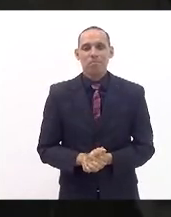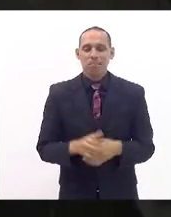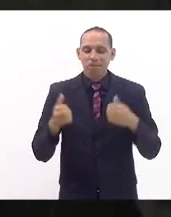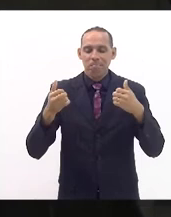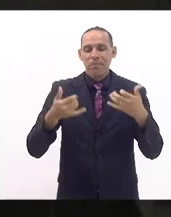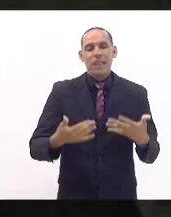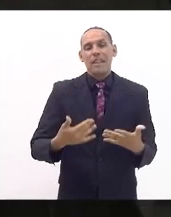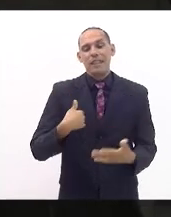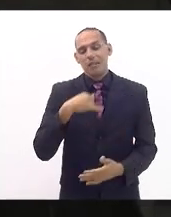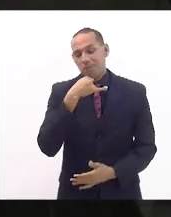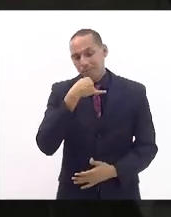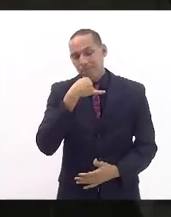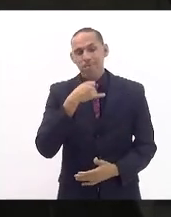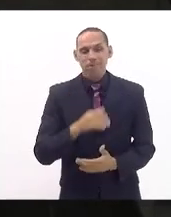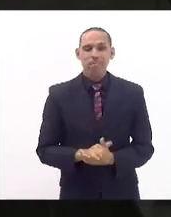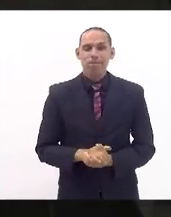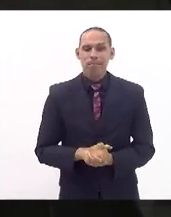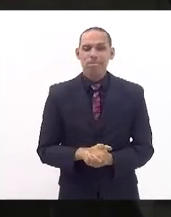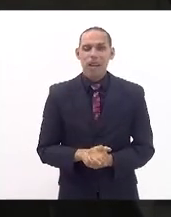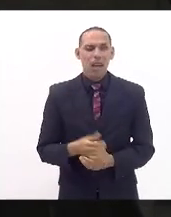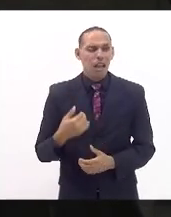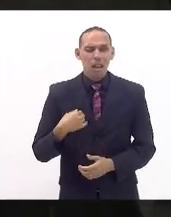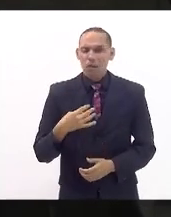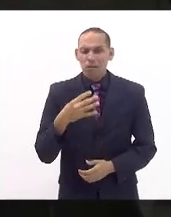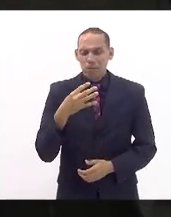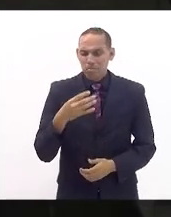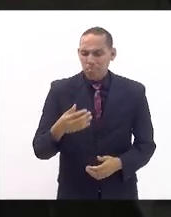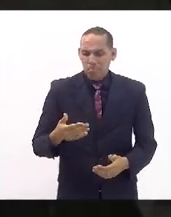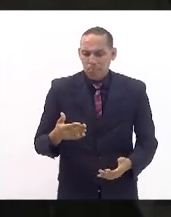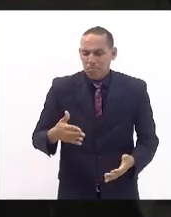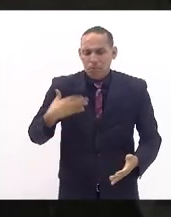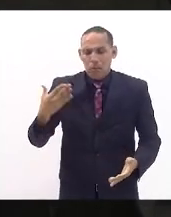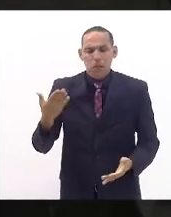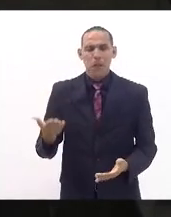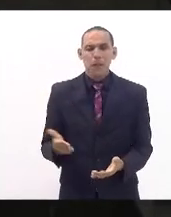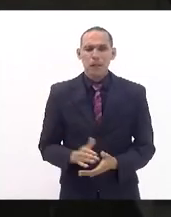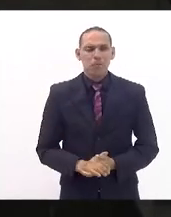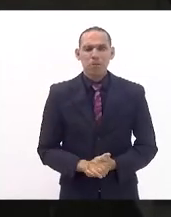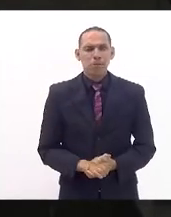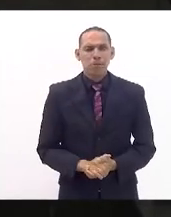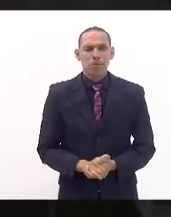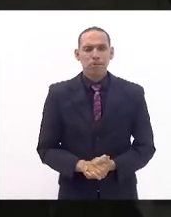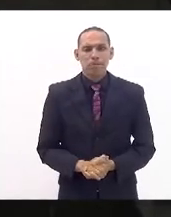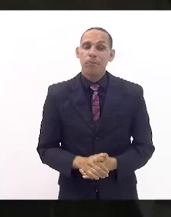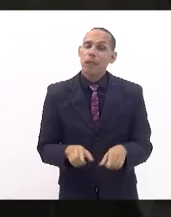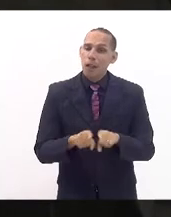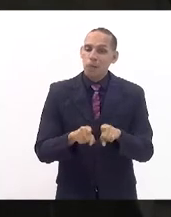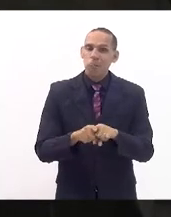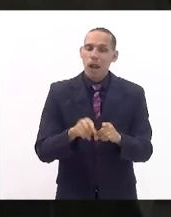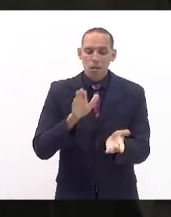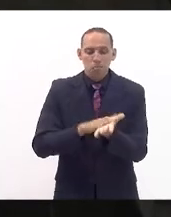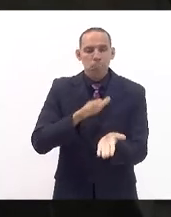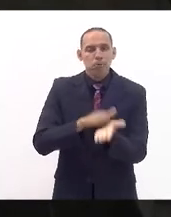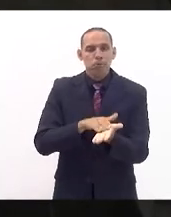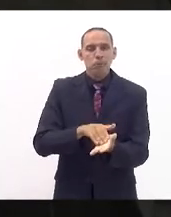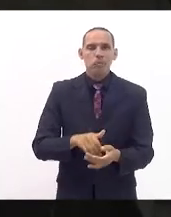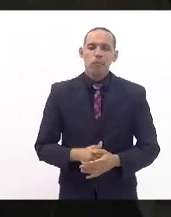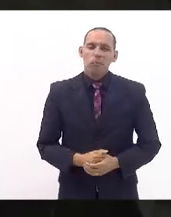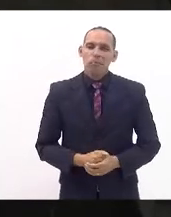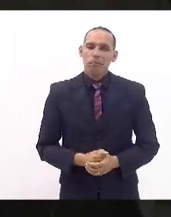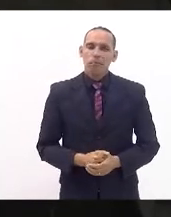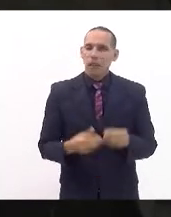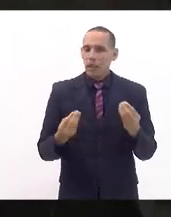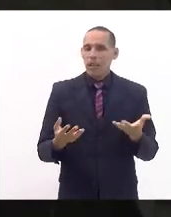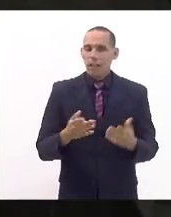de tristeza, de indignação e, ao mesmo tempo, de cobrança para